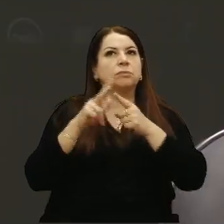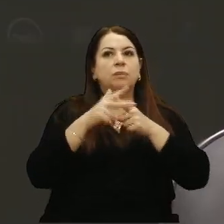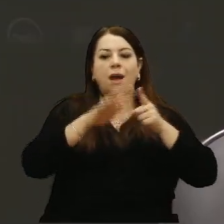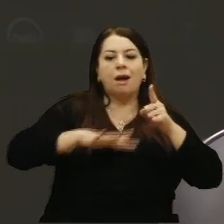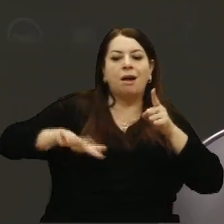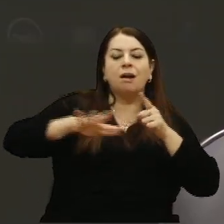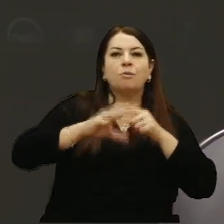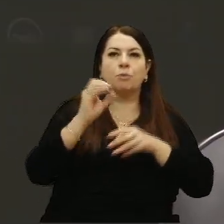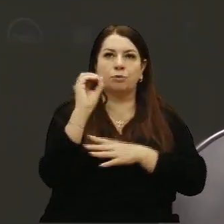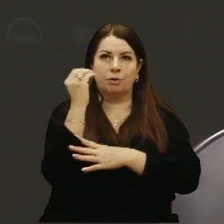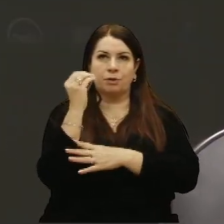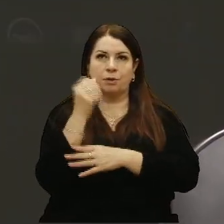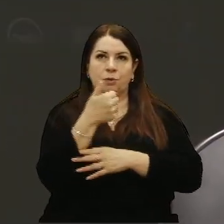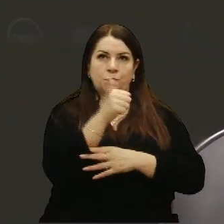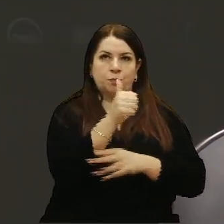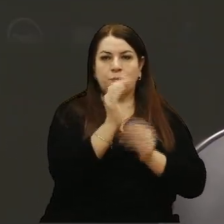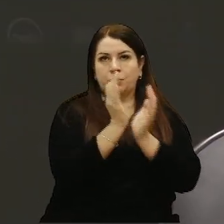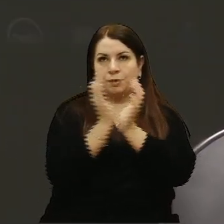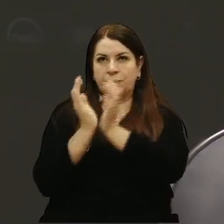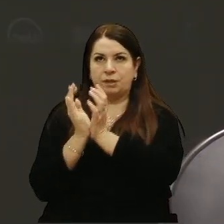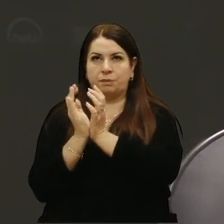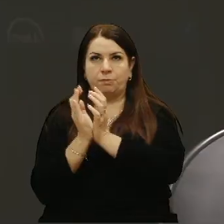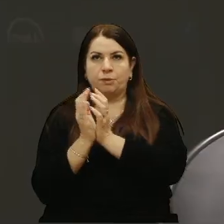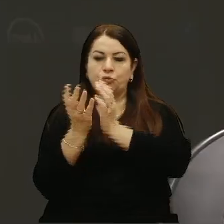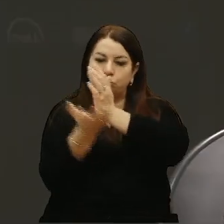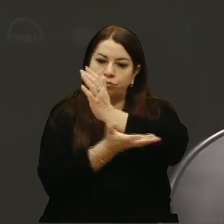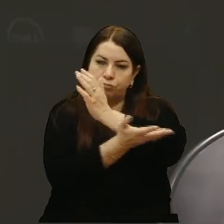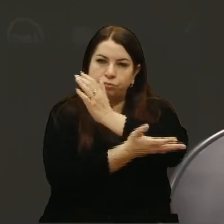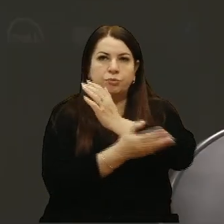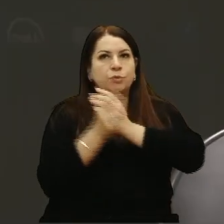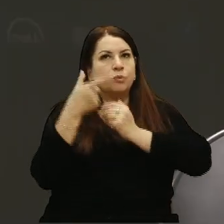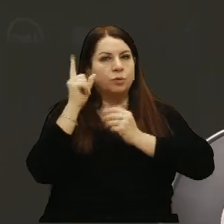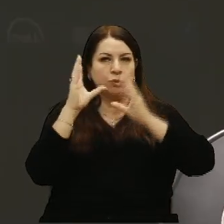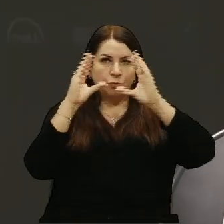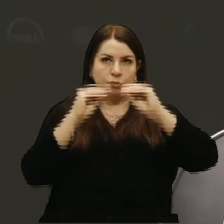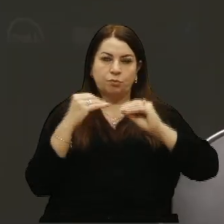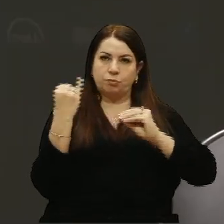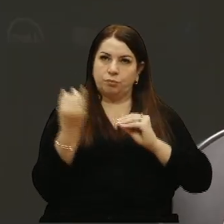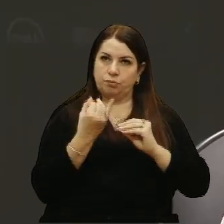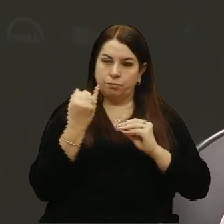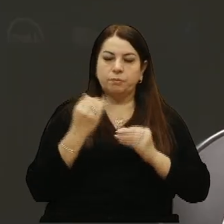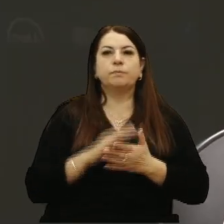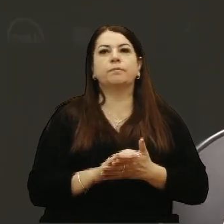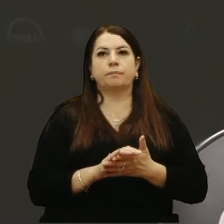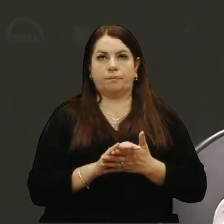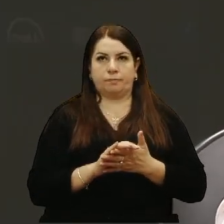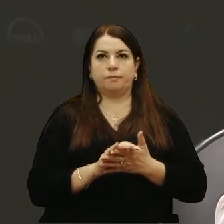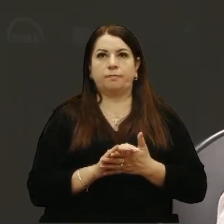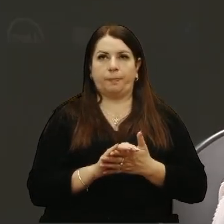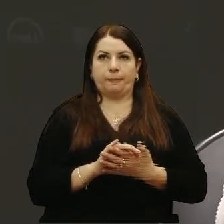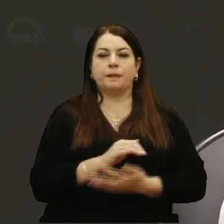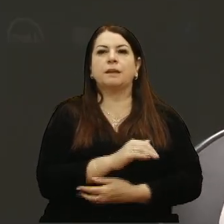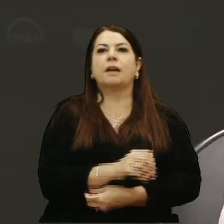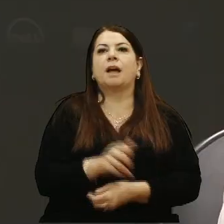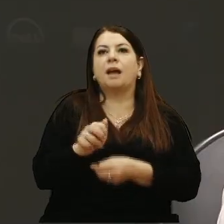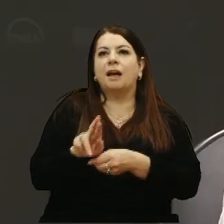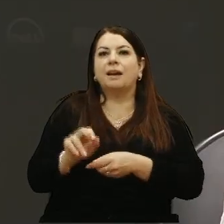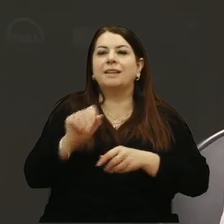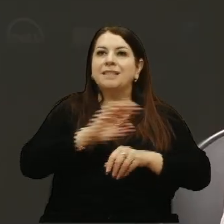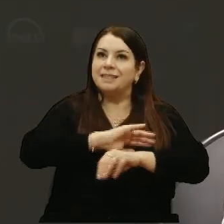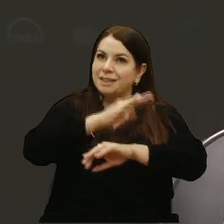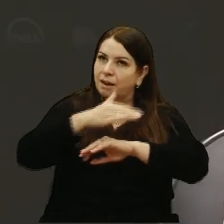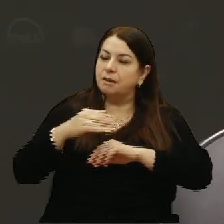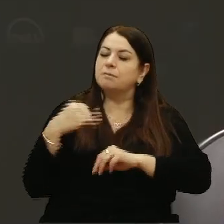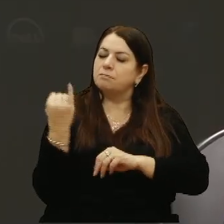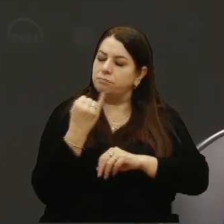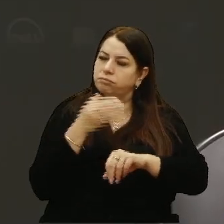Alegre e pelas 11 equipes de podas. Ontem foi uma noite muito importante e A Ari Serra teve grande participação através de